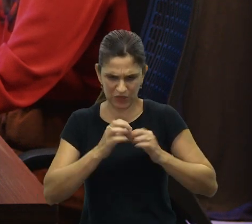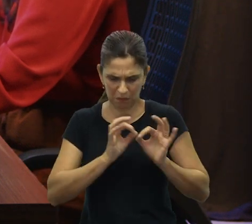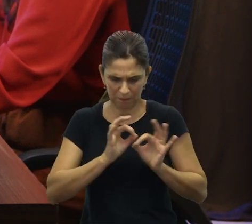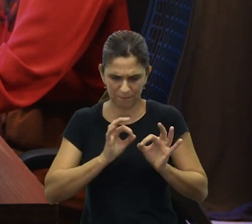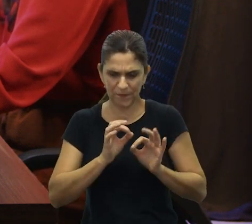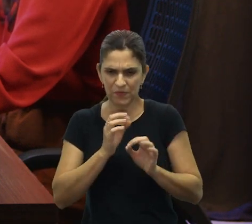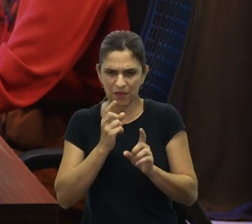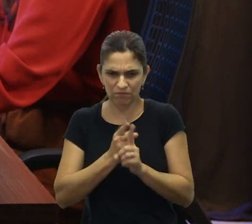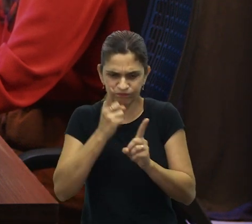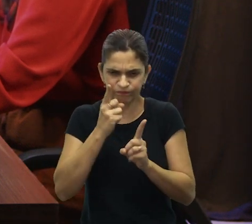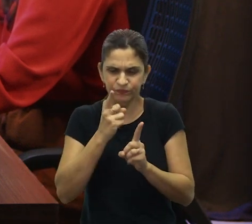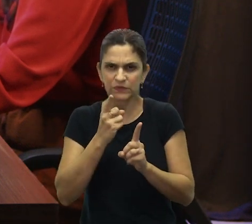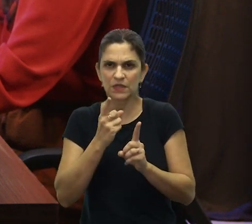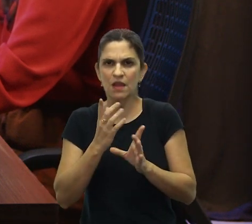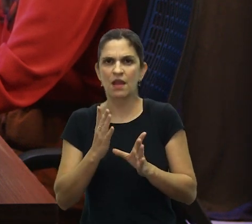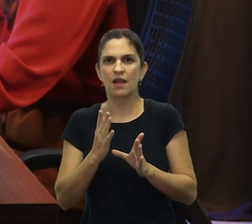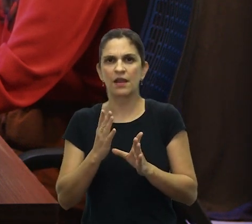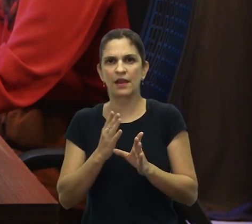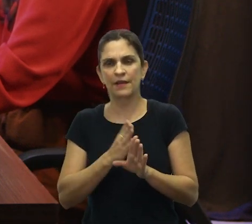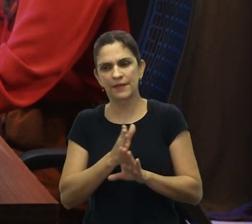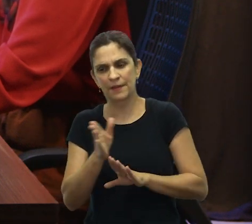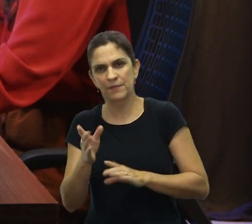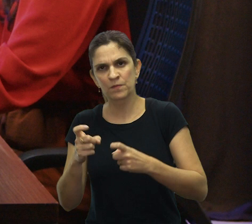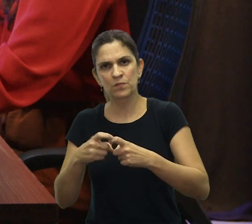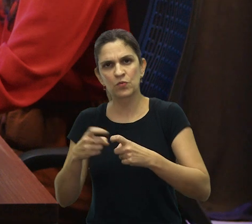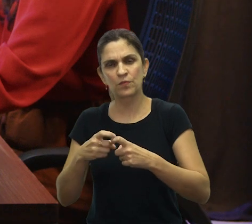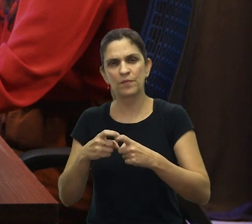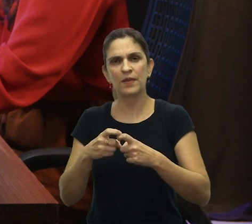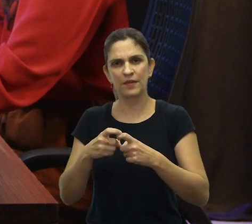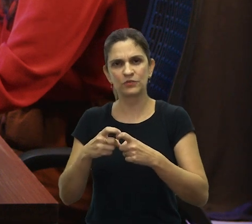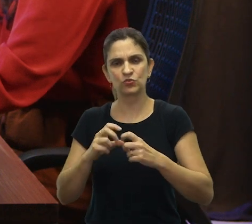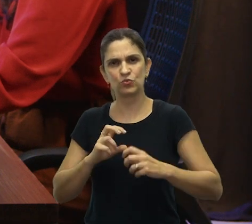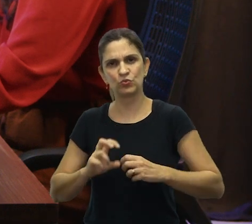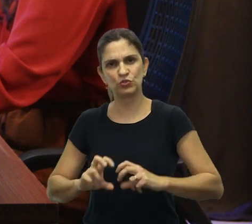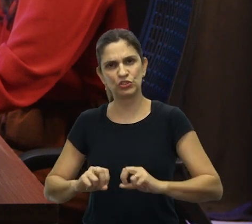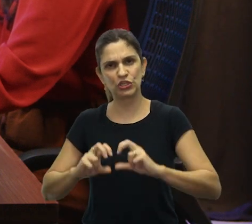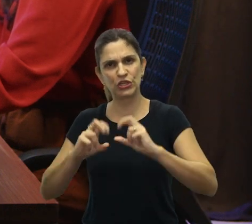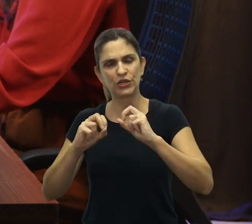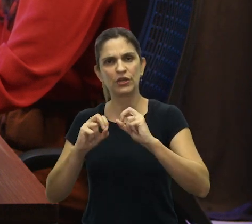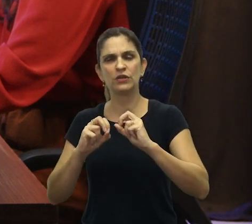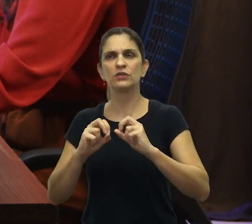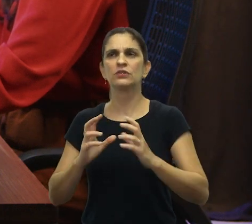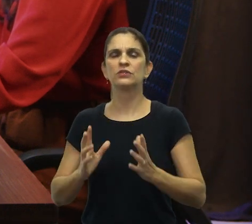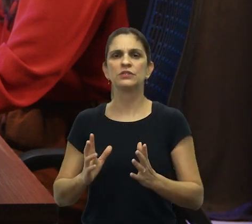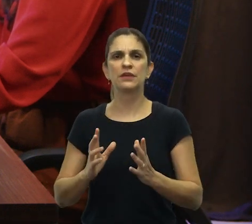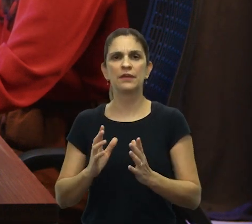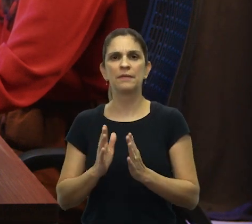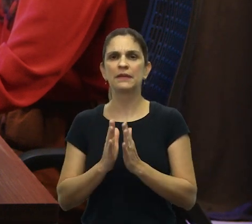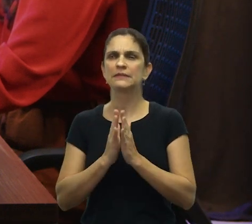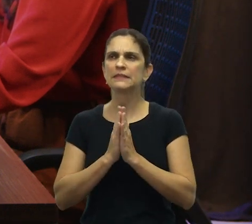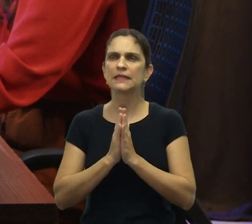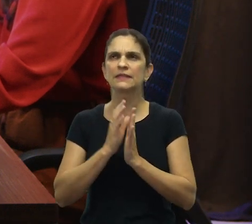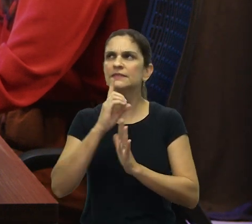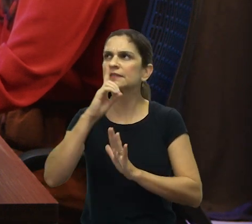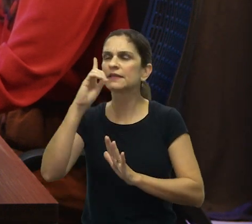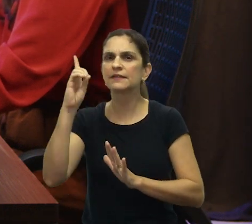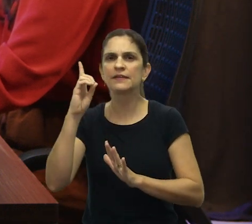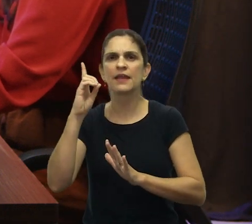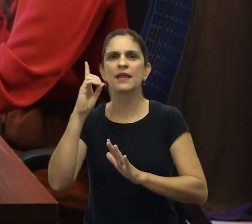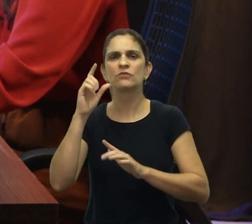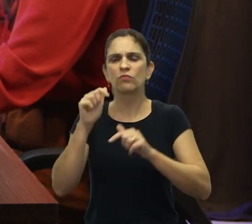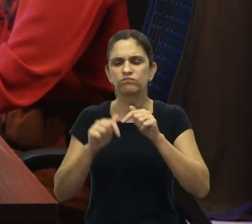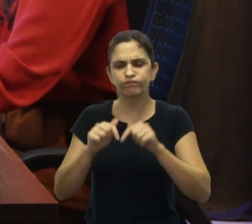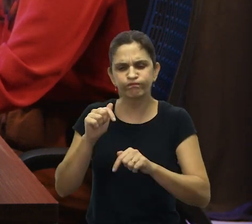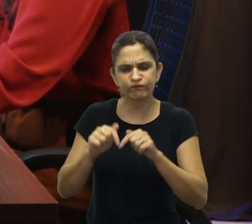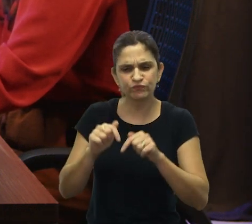semana já retornou com esse resultado pronto, me encaminhou para o oncologista, e graças a Deus ela fez